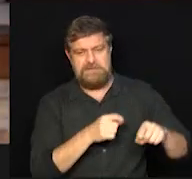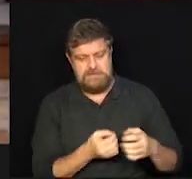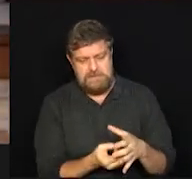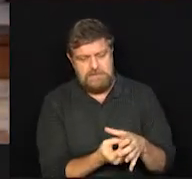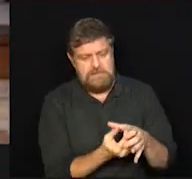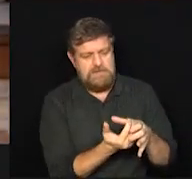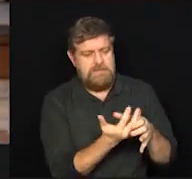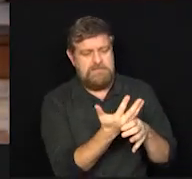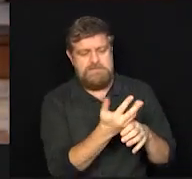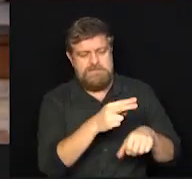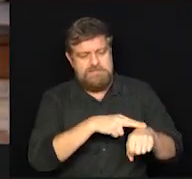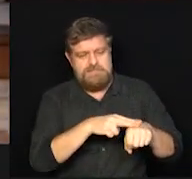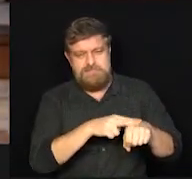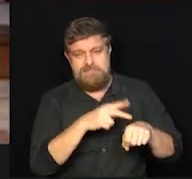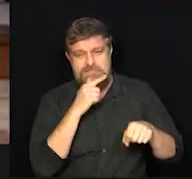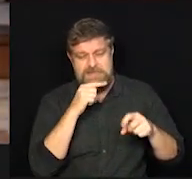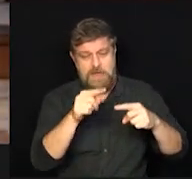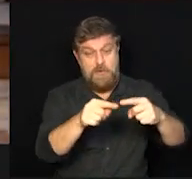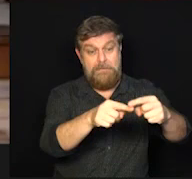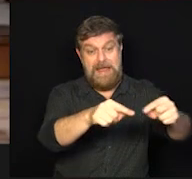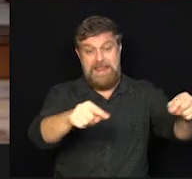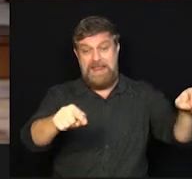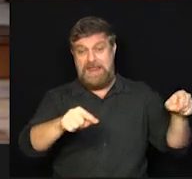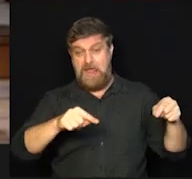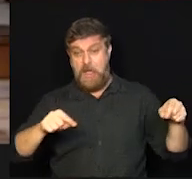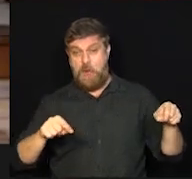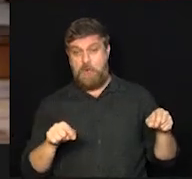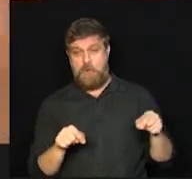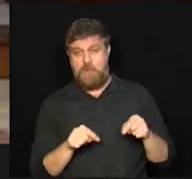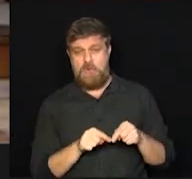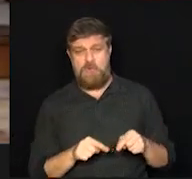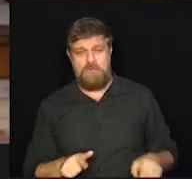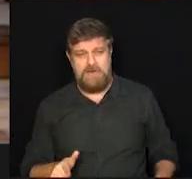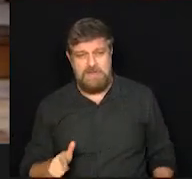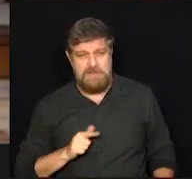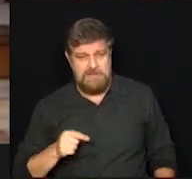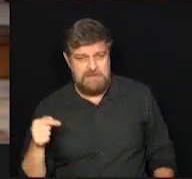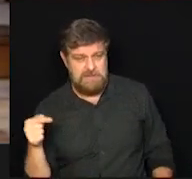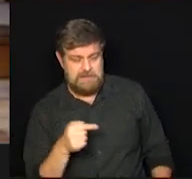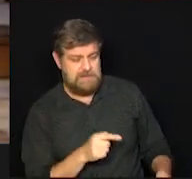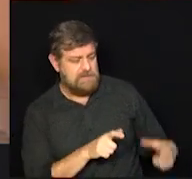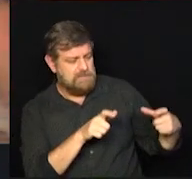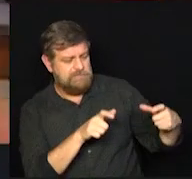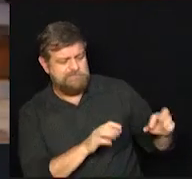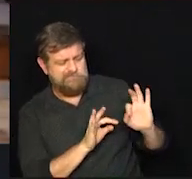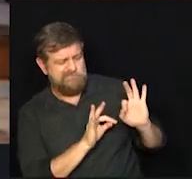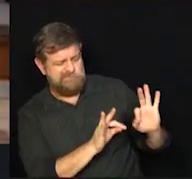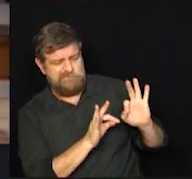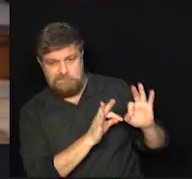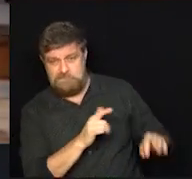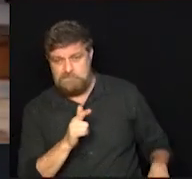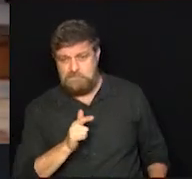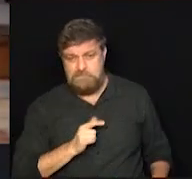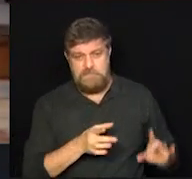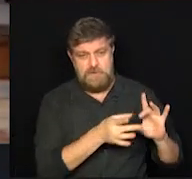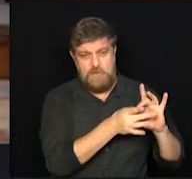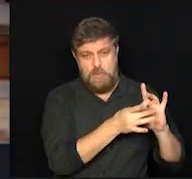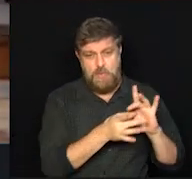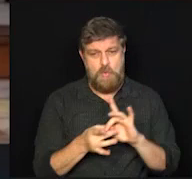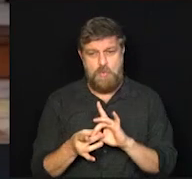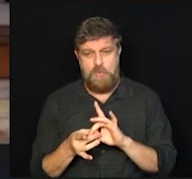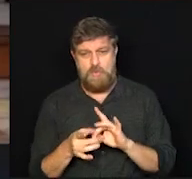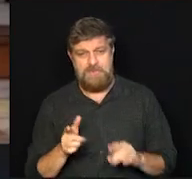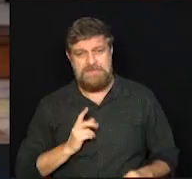farta ao lado de uma lagoa é Então essa questão da né ele ficou um texto do